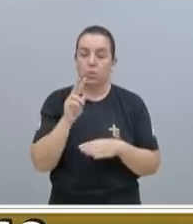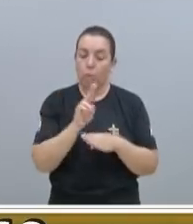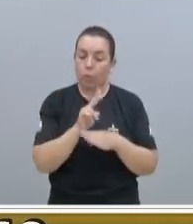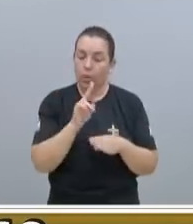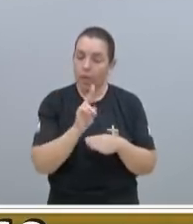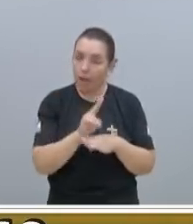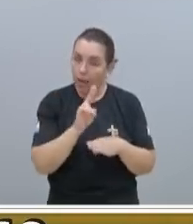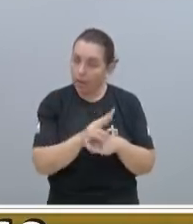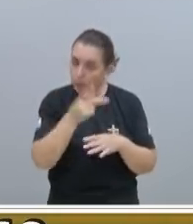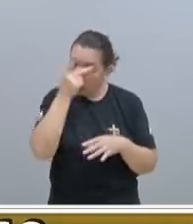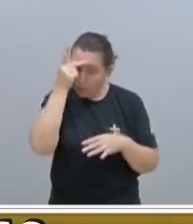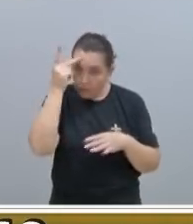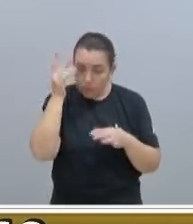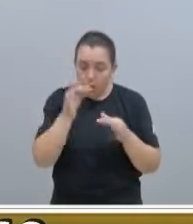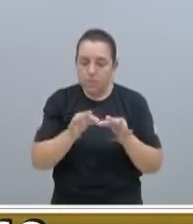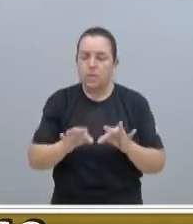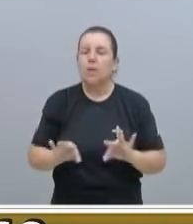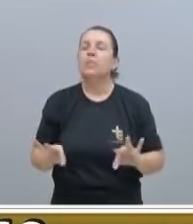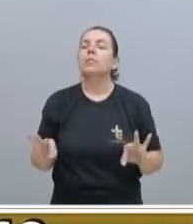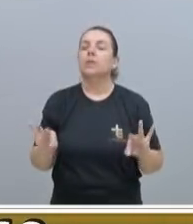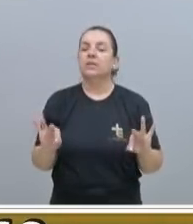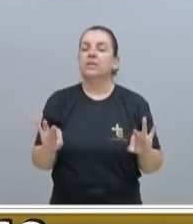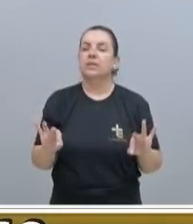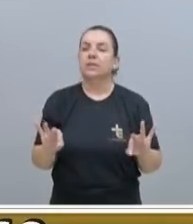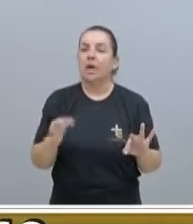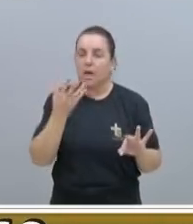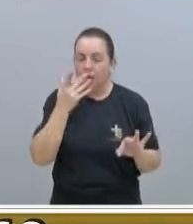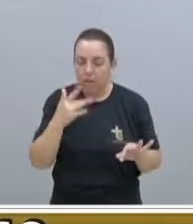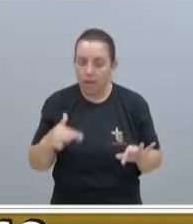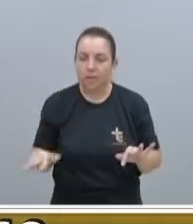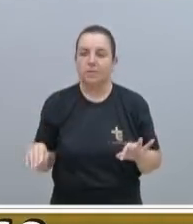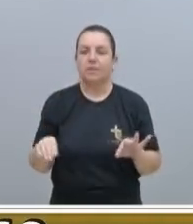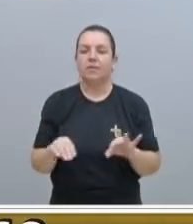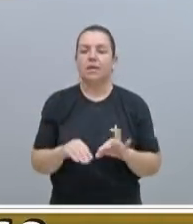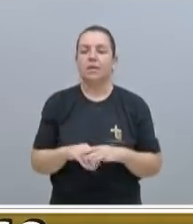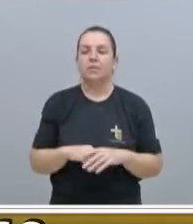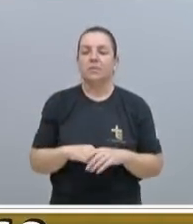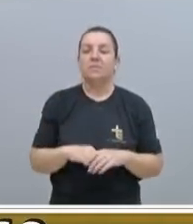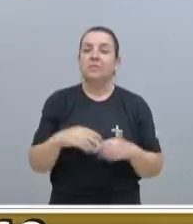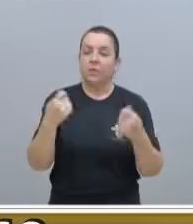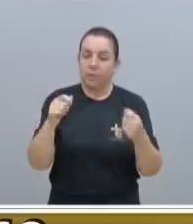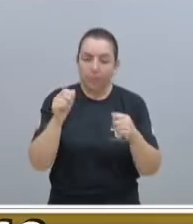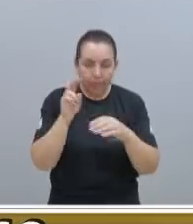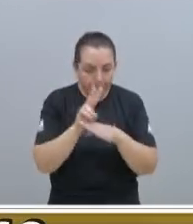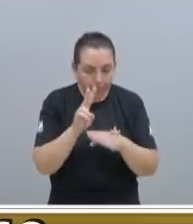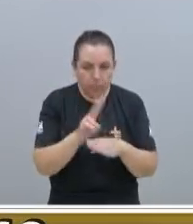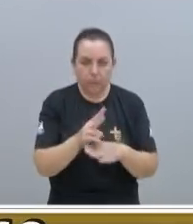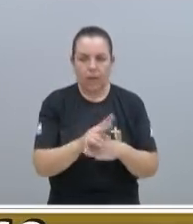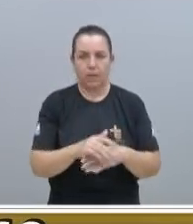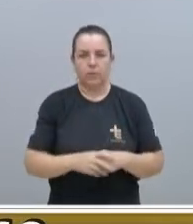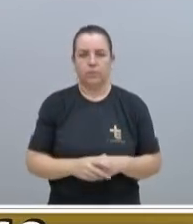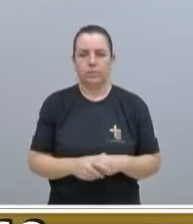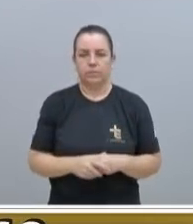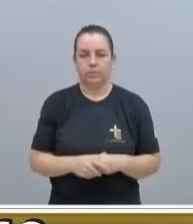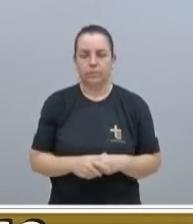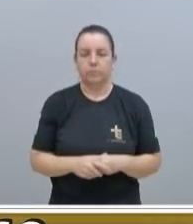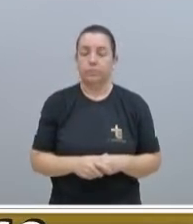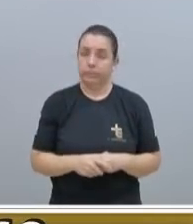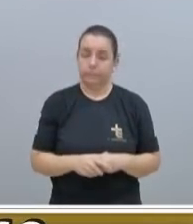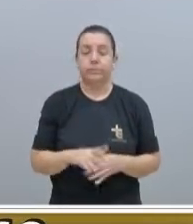e os pequeninos são aqueles que crianças essa criança precisa de muitos cuidados não é mãe